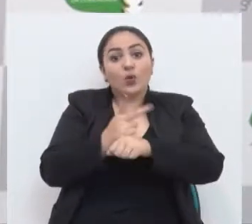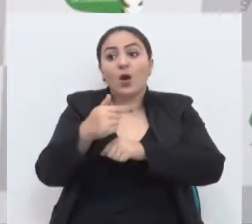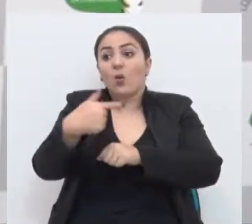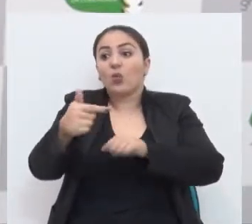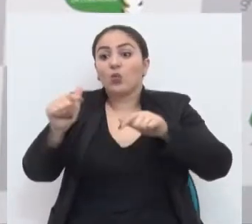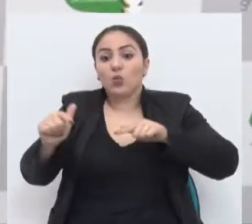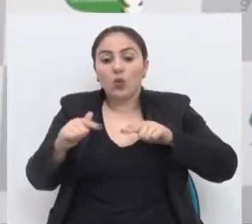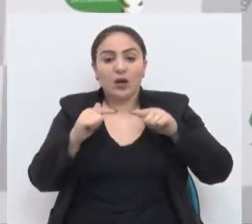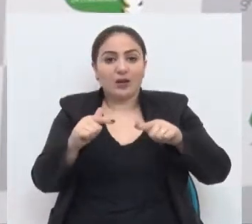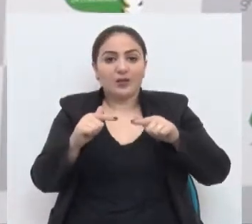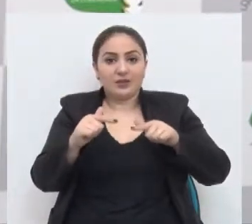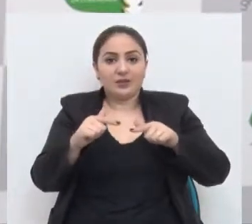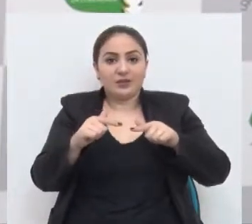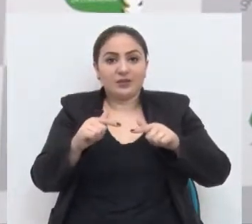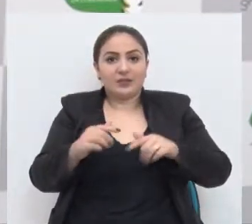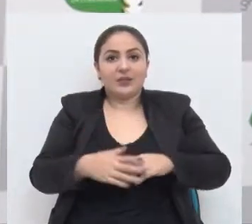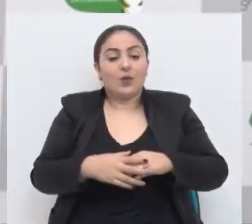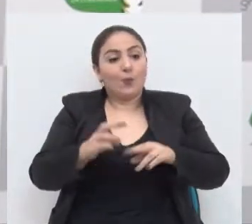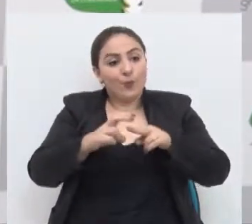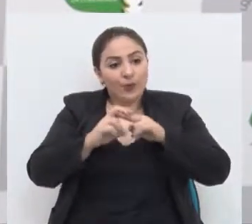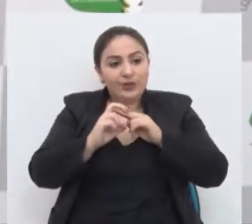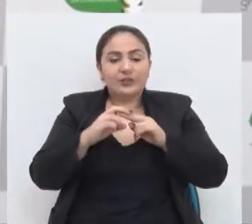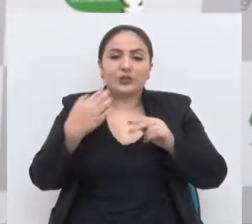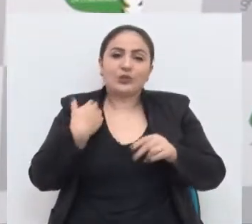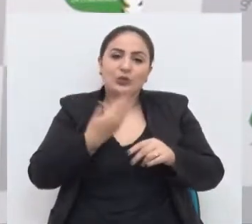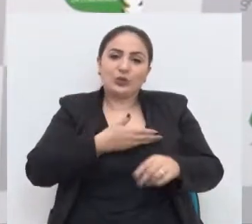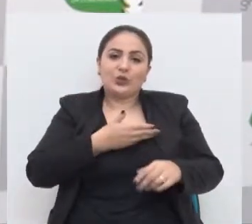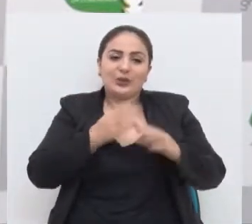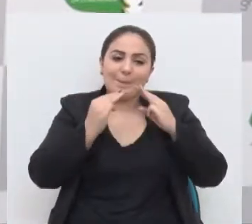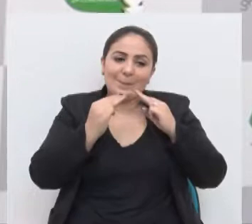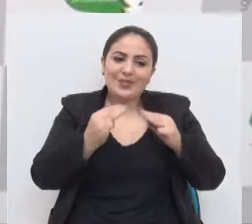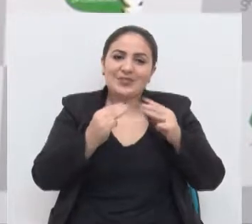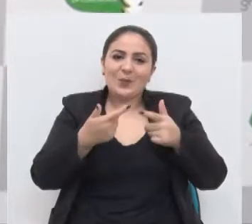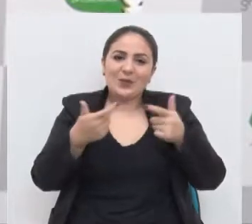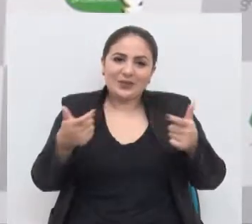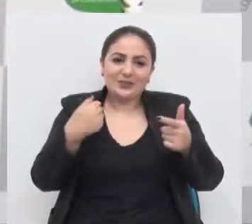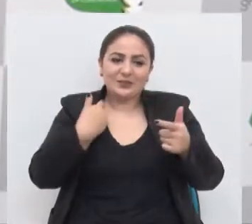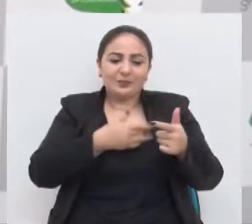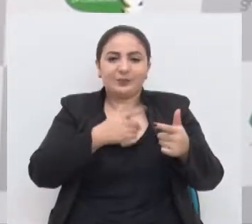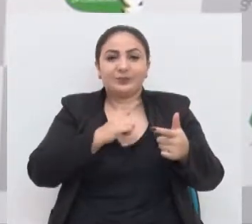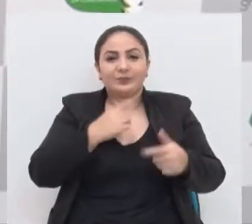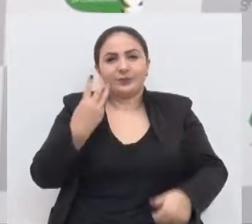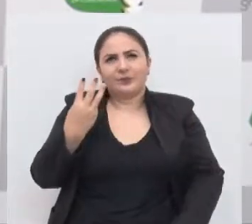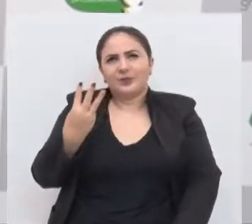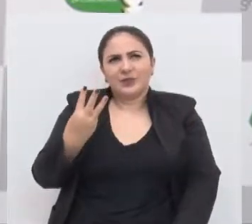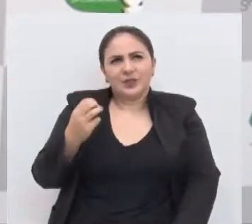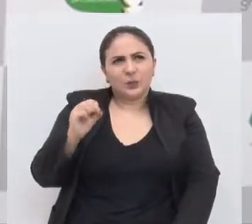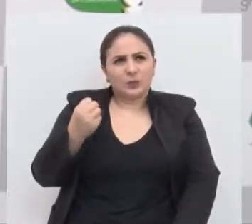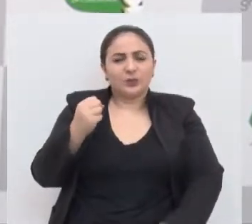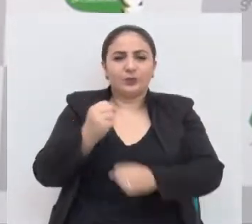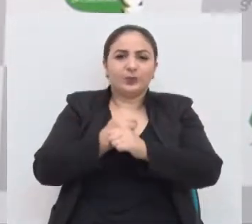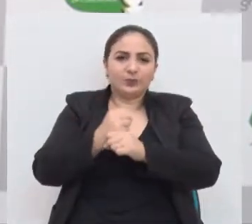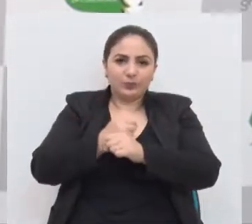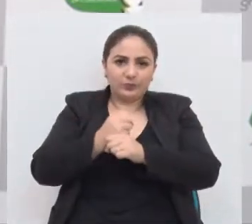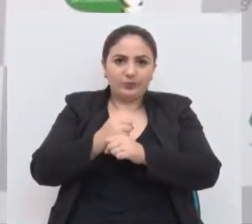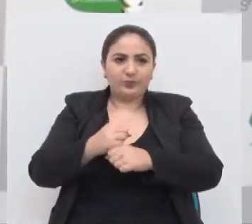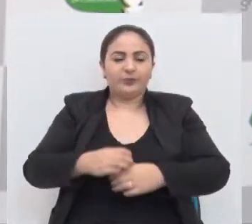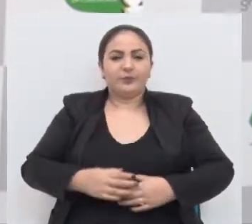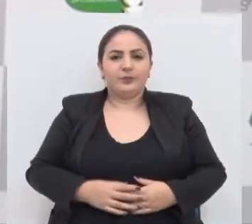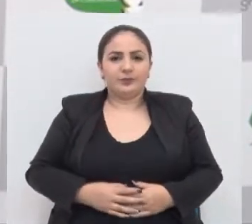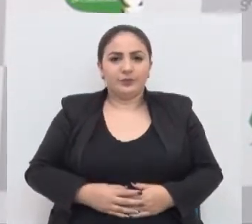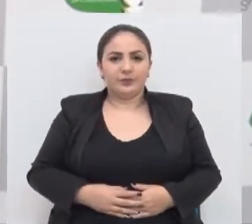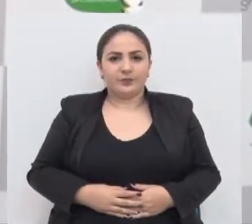ambientes, outras coisas ruins para fazer. Então, essa é uma missão muito grande, que eu tenho isso há 38 anos